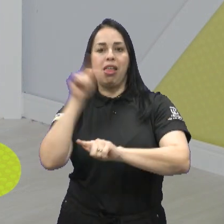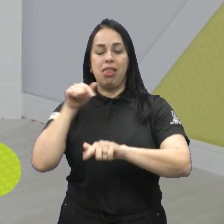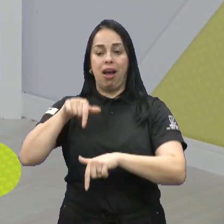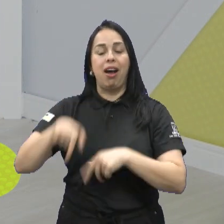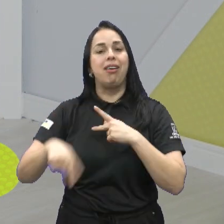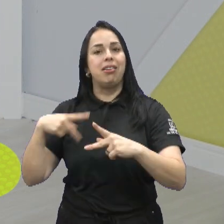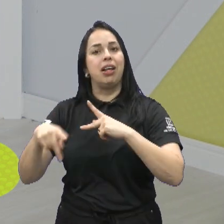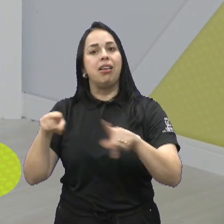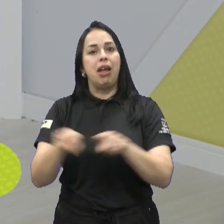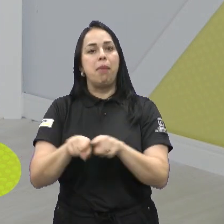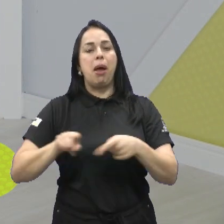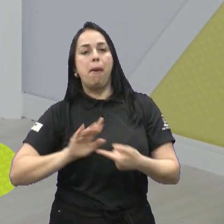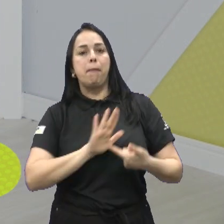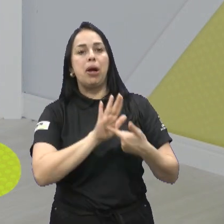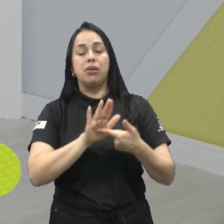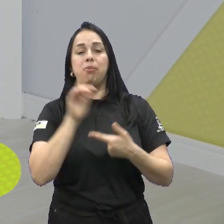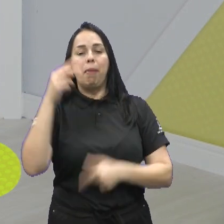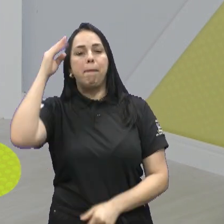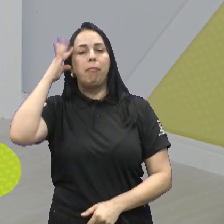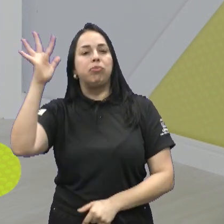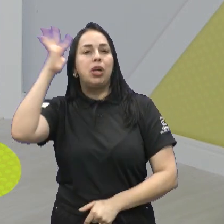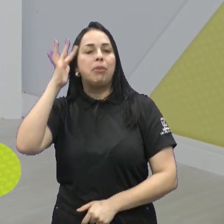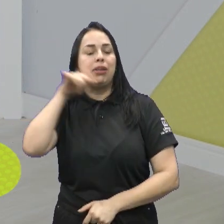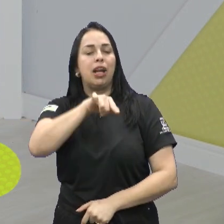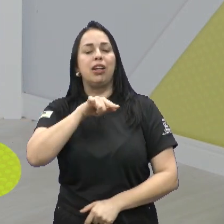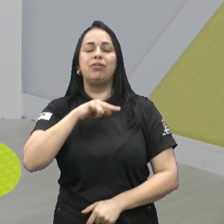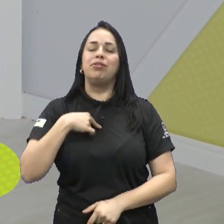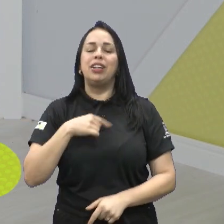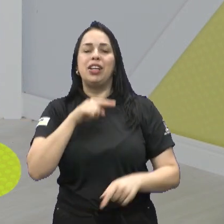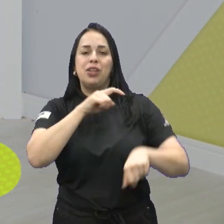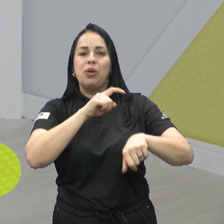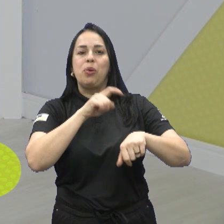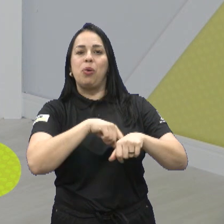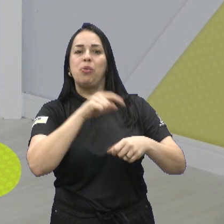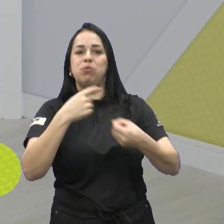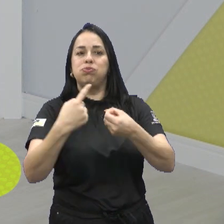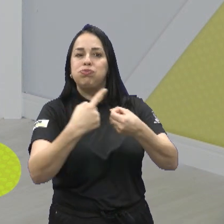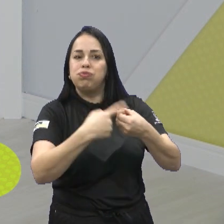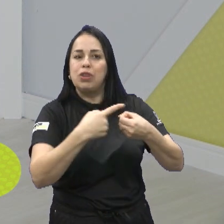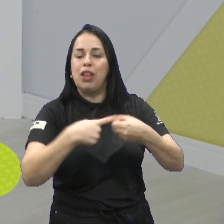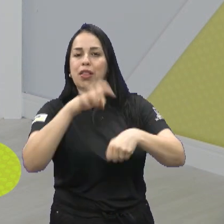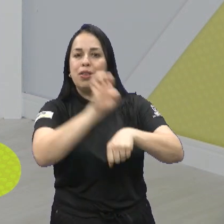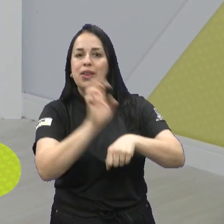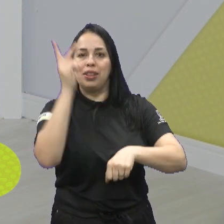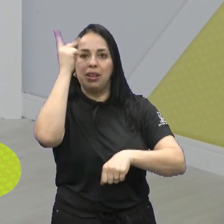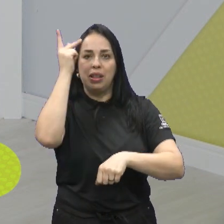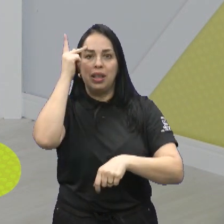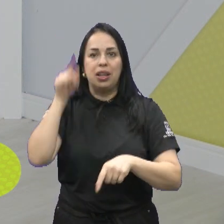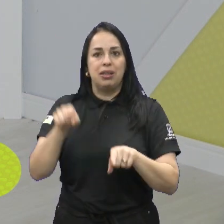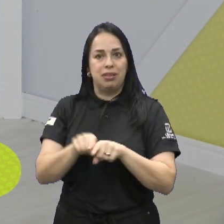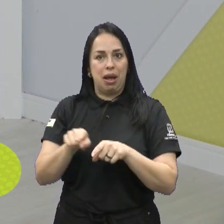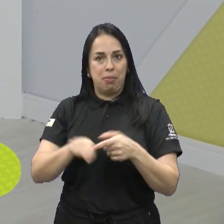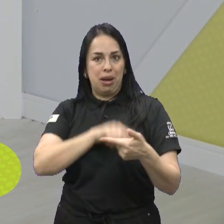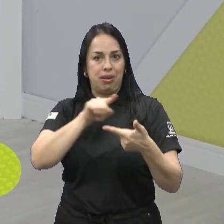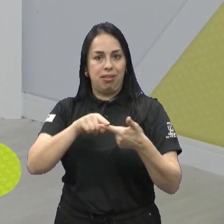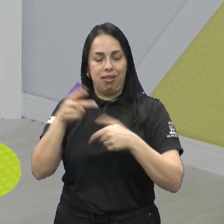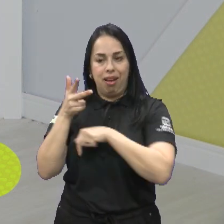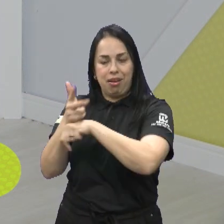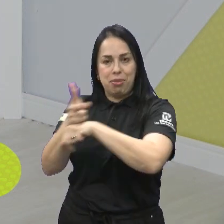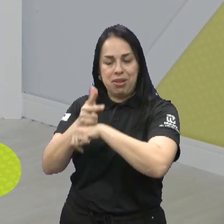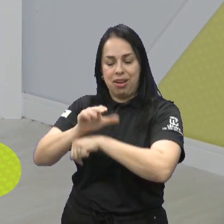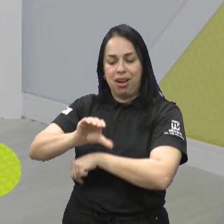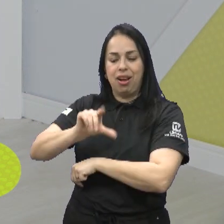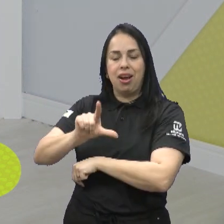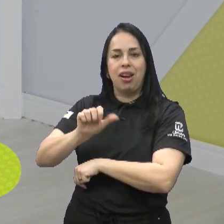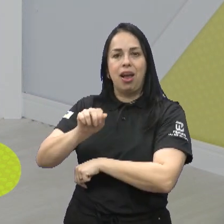claro, projetar os Jogos Abertos do interior. As imagens são do botânico e agora também, Paulito, dançarino Claudinei Salles.